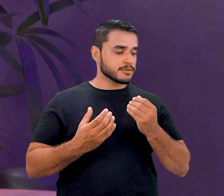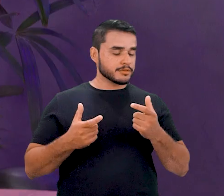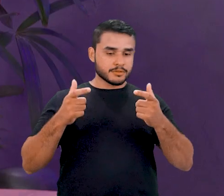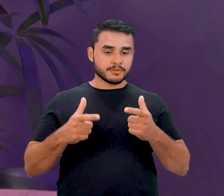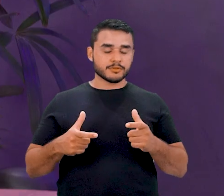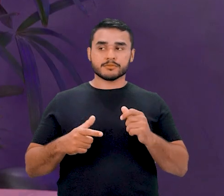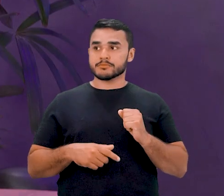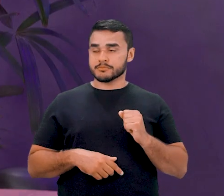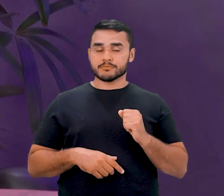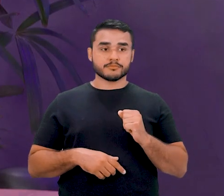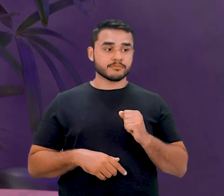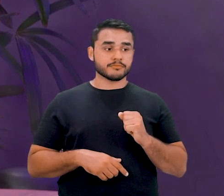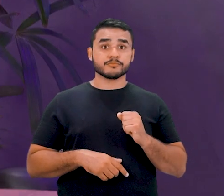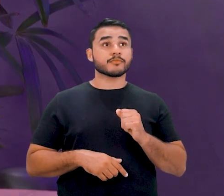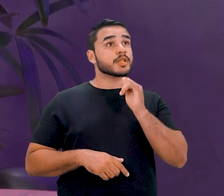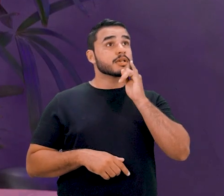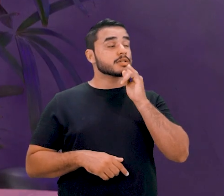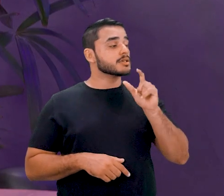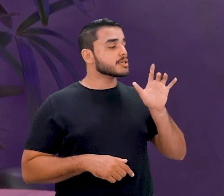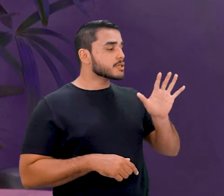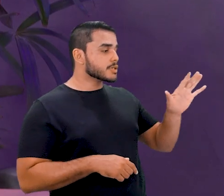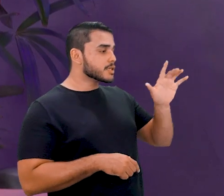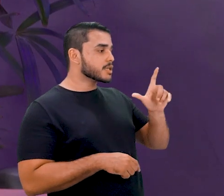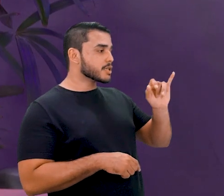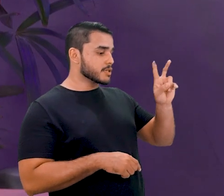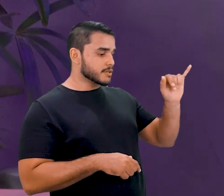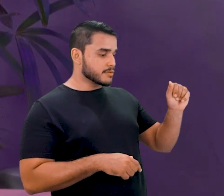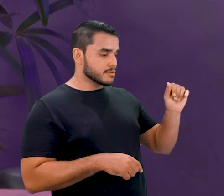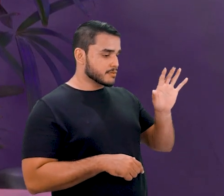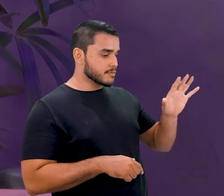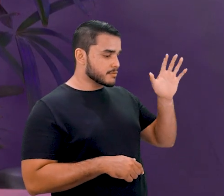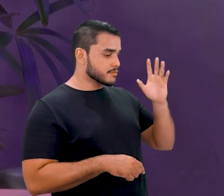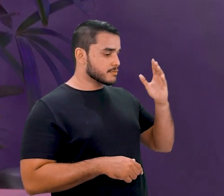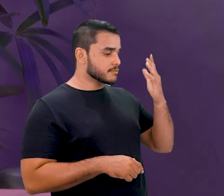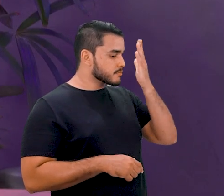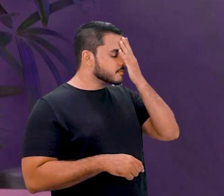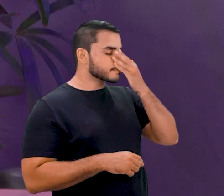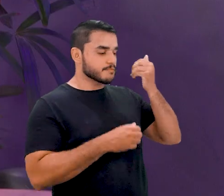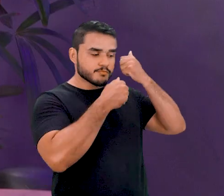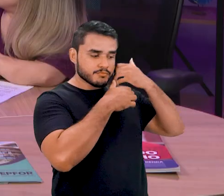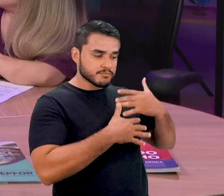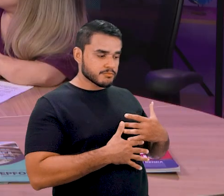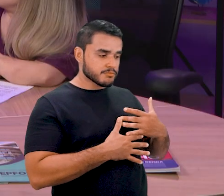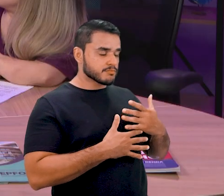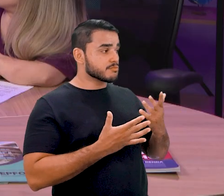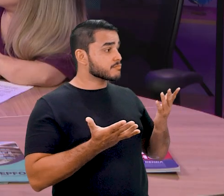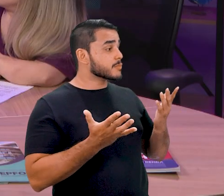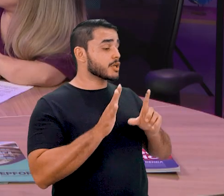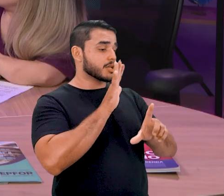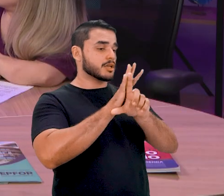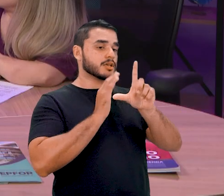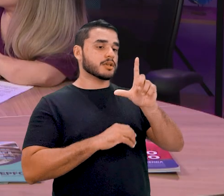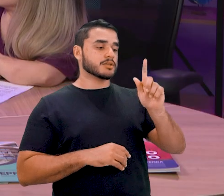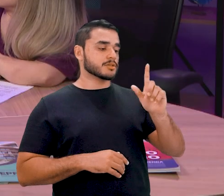Lívia está vestida, ele só não descreve a aparência das pessoas por conta da lei de proteção de dados ainda, que eu acho muito ruim, mas fazer o